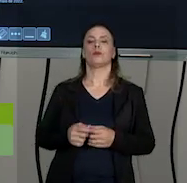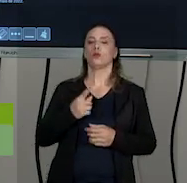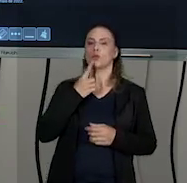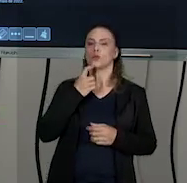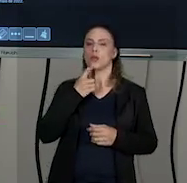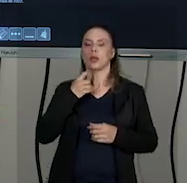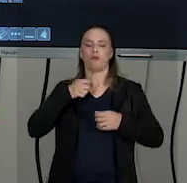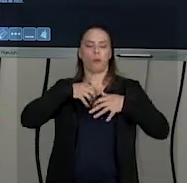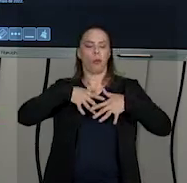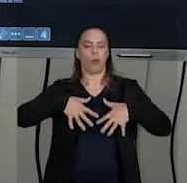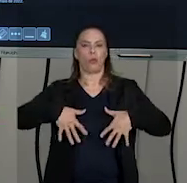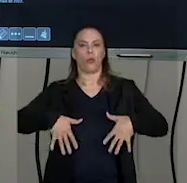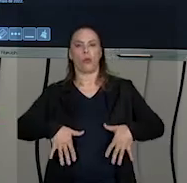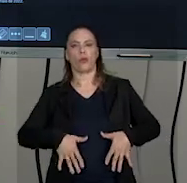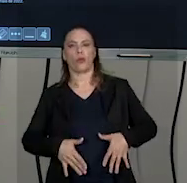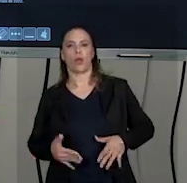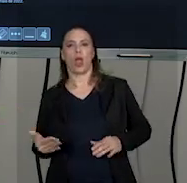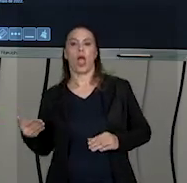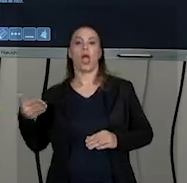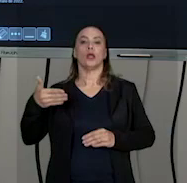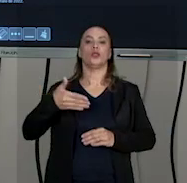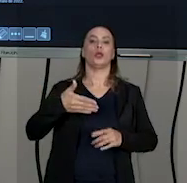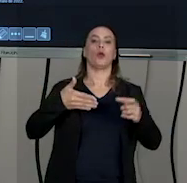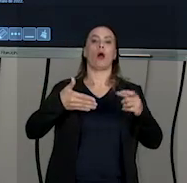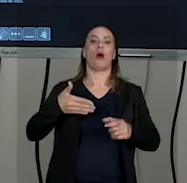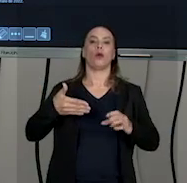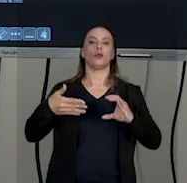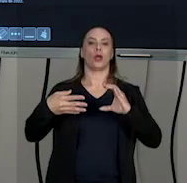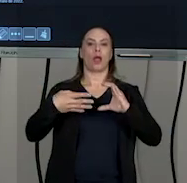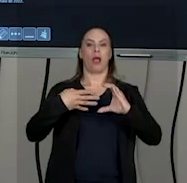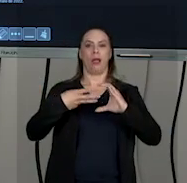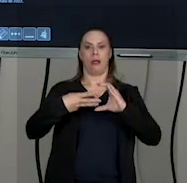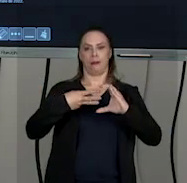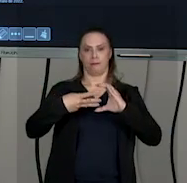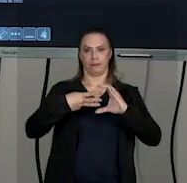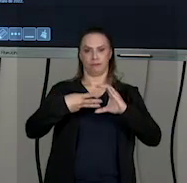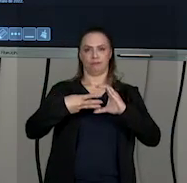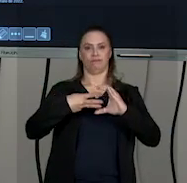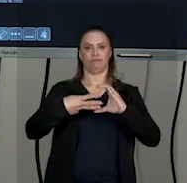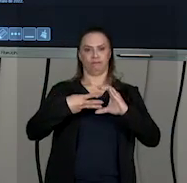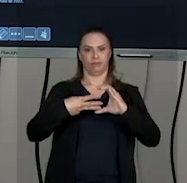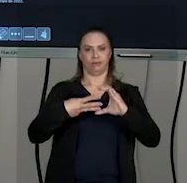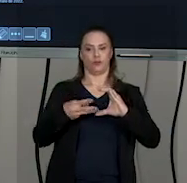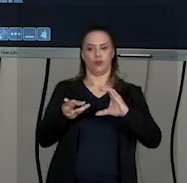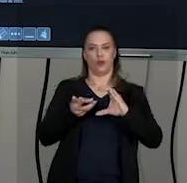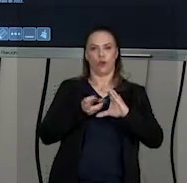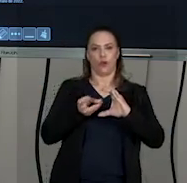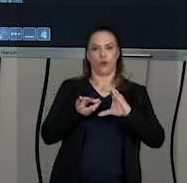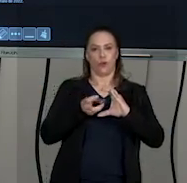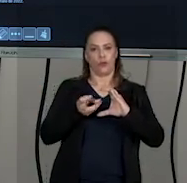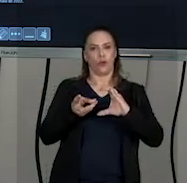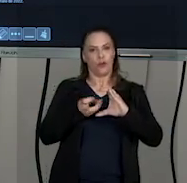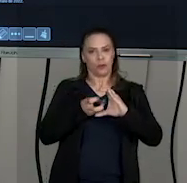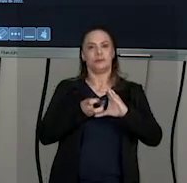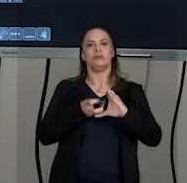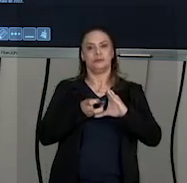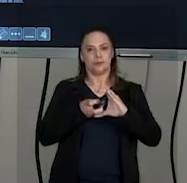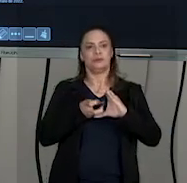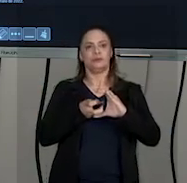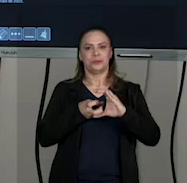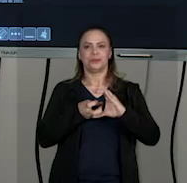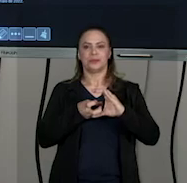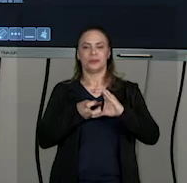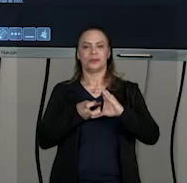tecido. Esse oxigênio vai então ser liberado, vai passar do sangue para o tecido, aqui